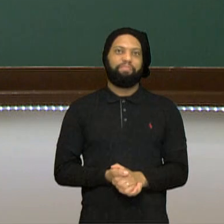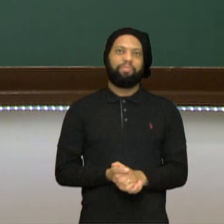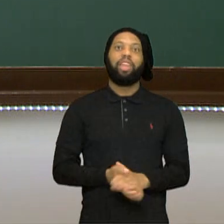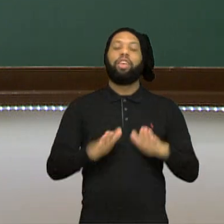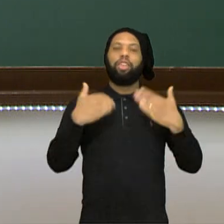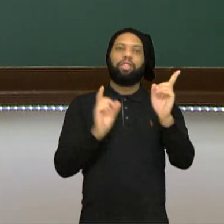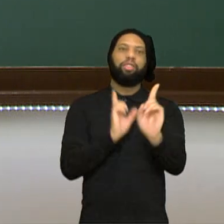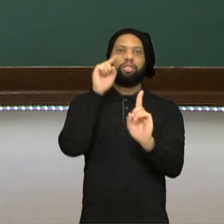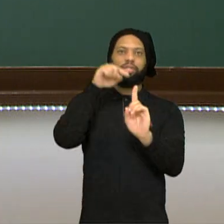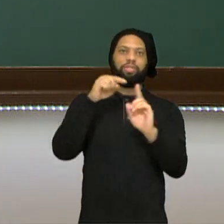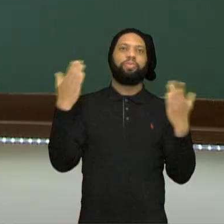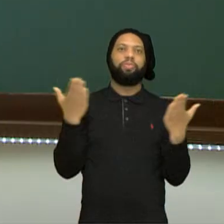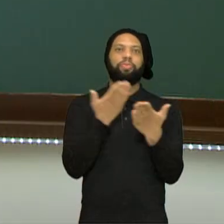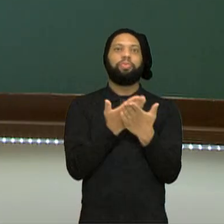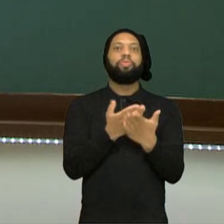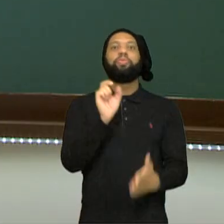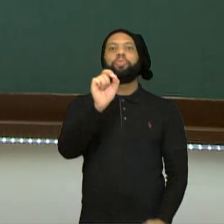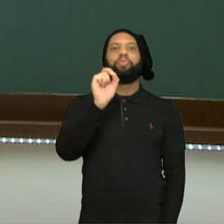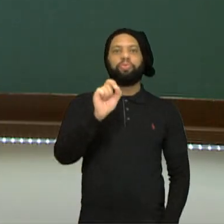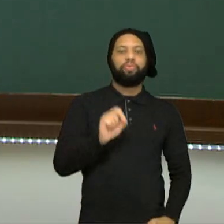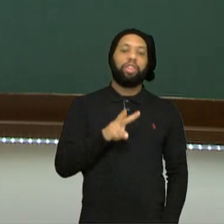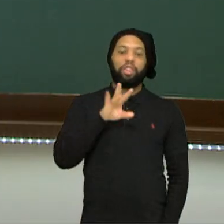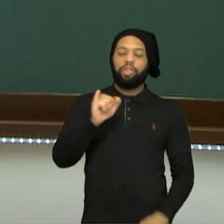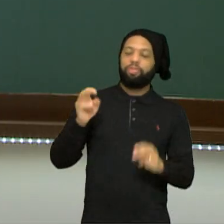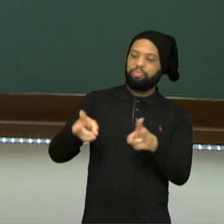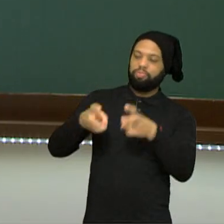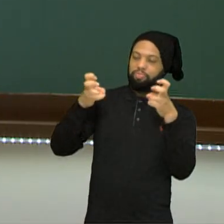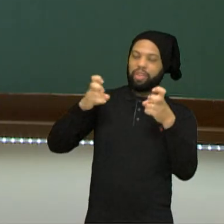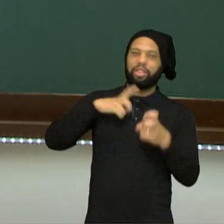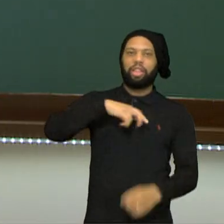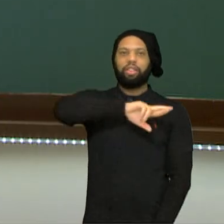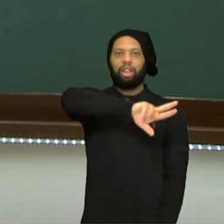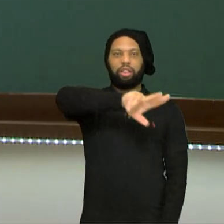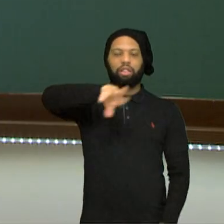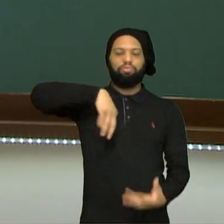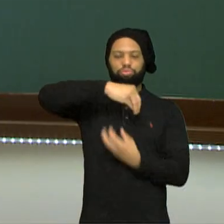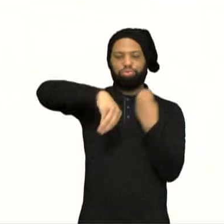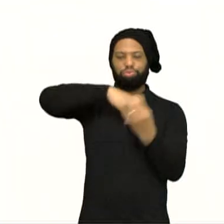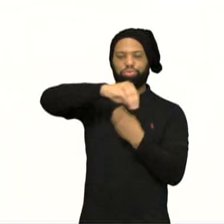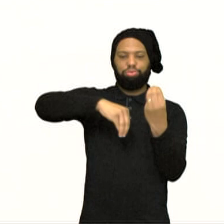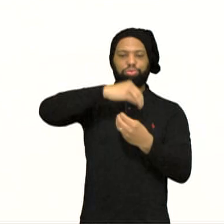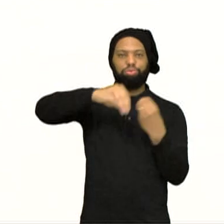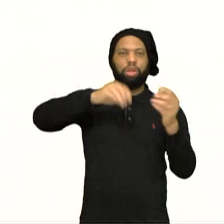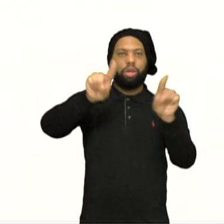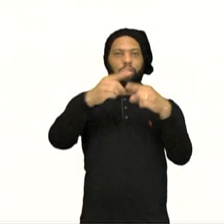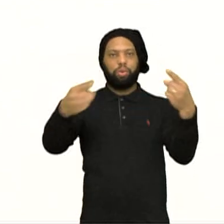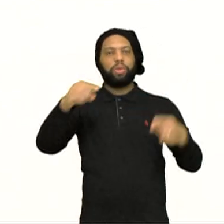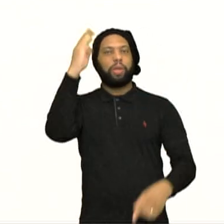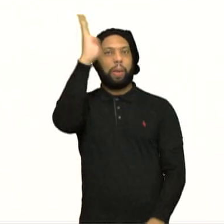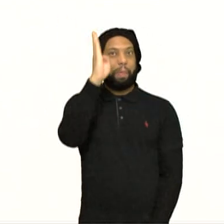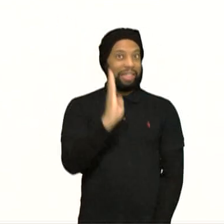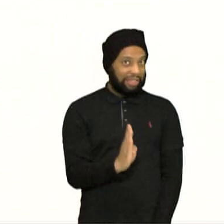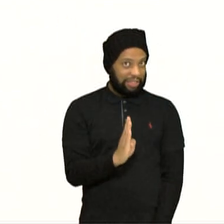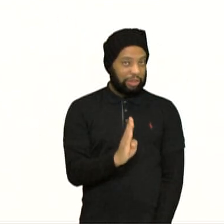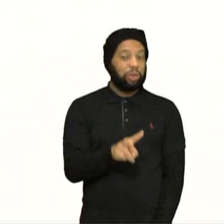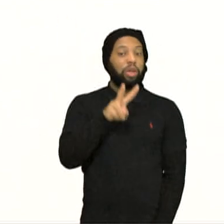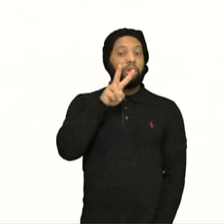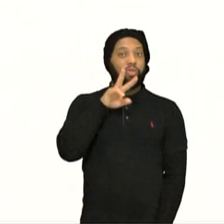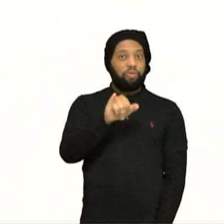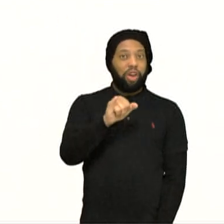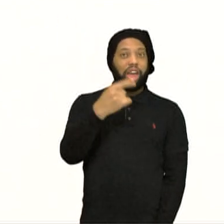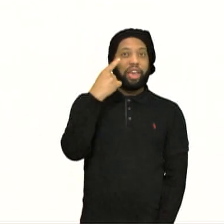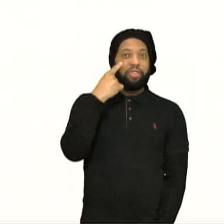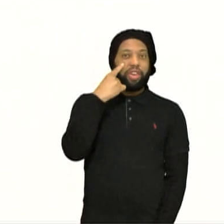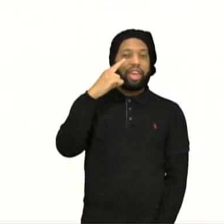os objetivos da nossa aula. Perceber a miscigenação musical brasileira, né? Perceber essa mistura